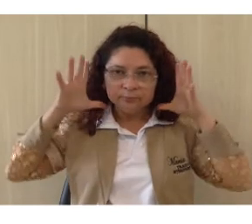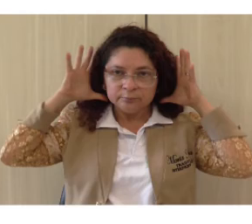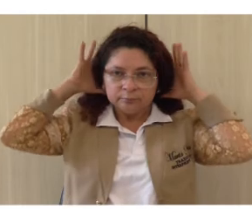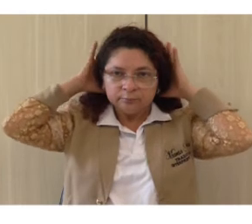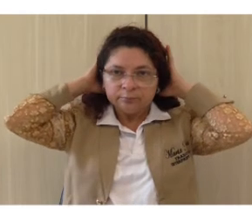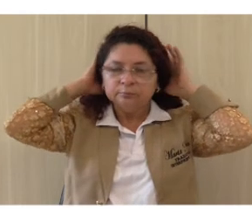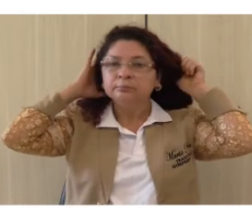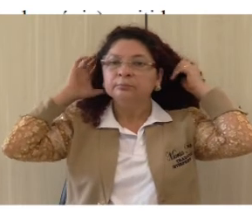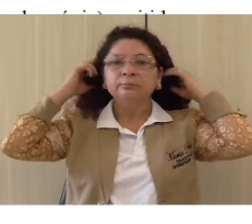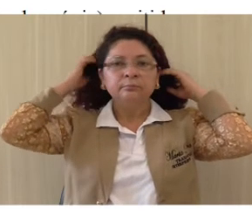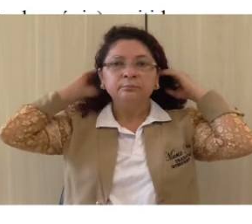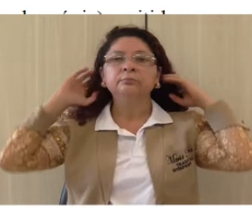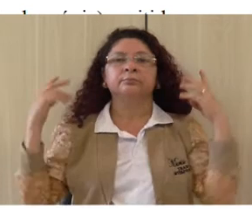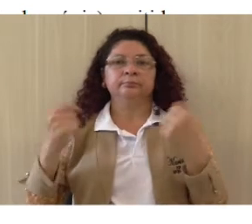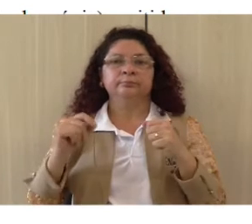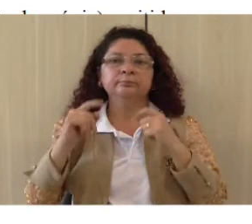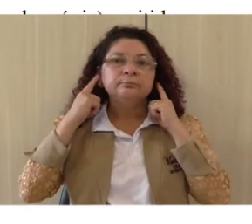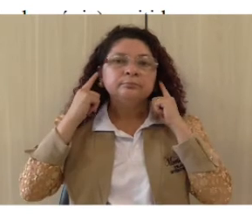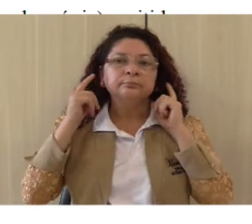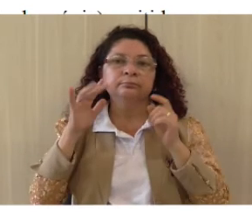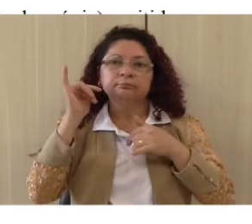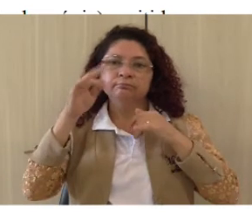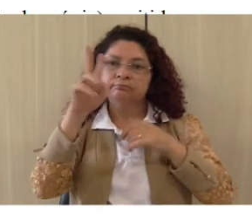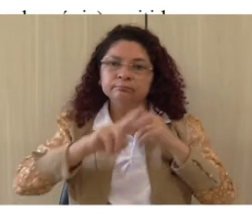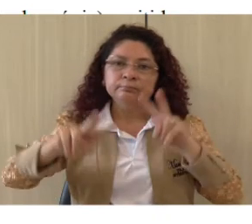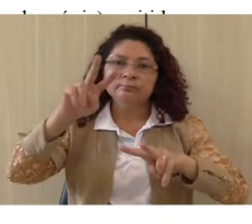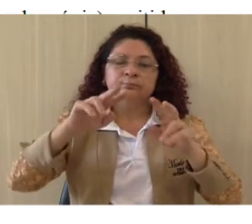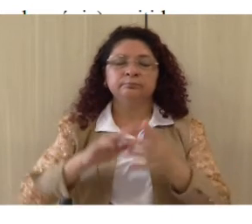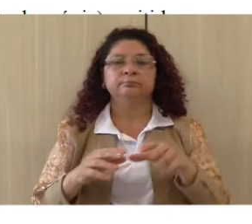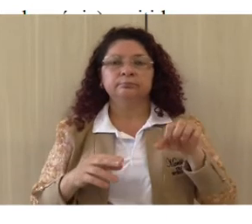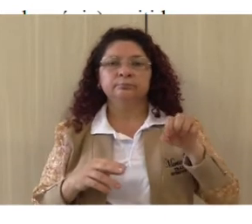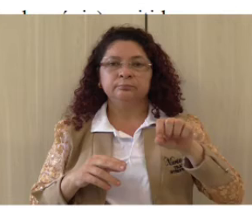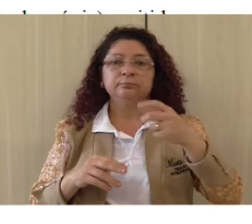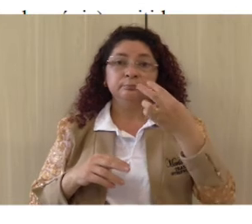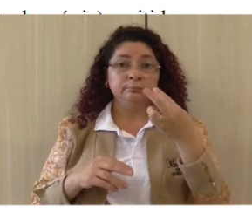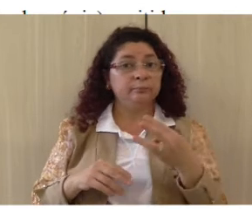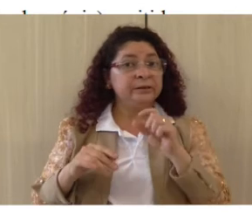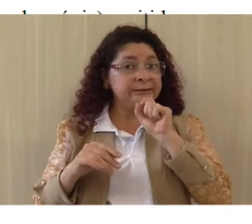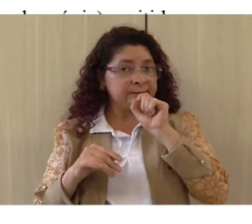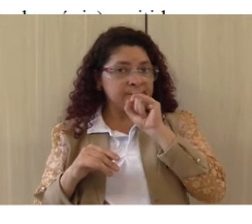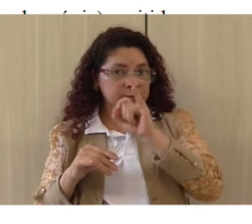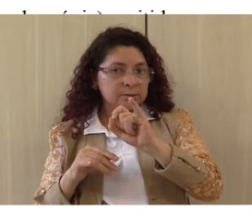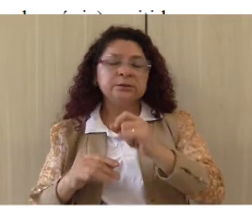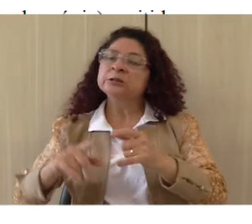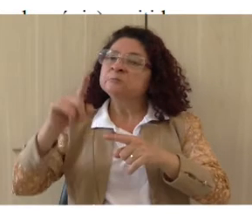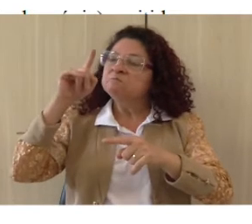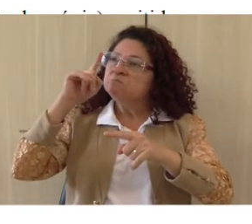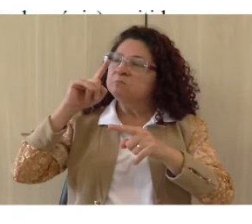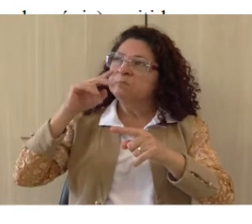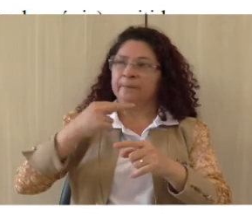suas orelhas à amostra. Item 9.3. O descumprimento no subitem